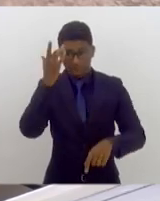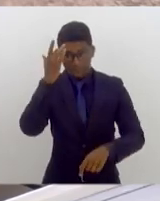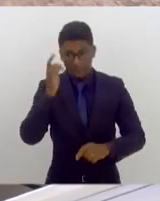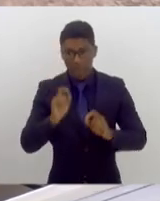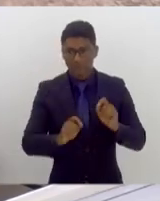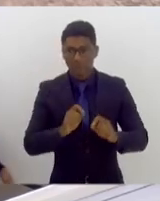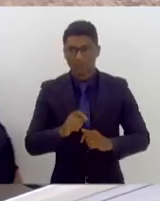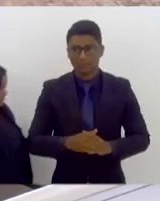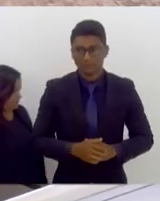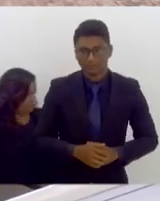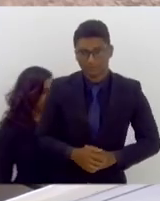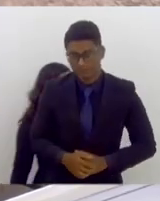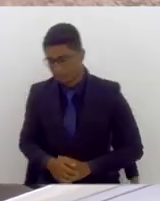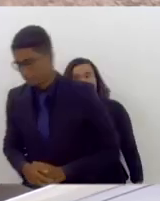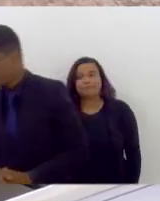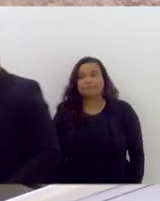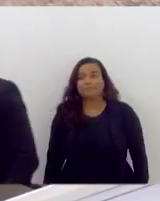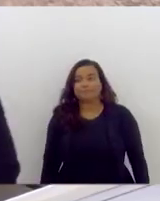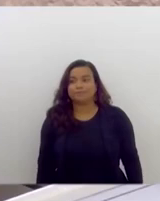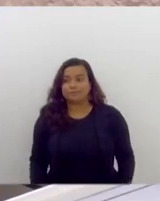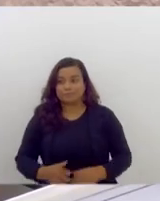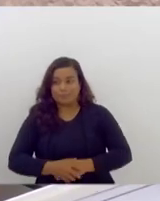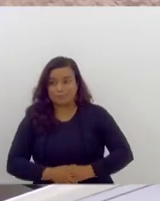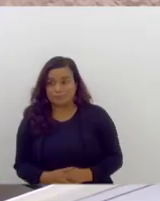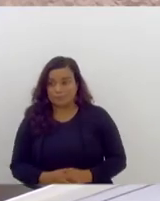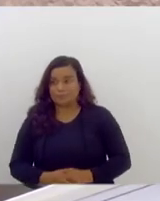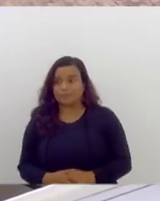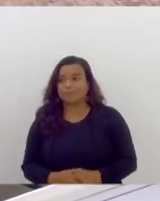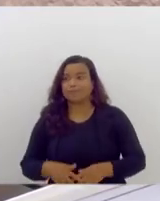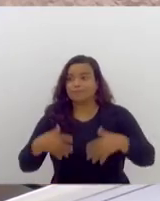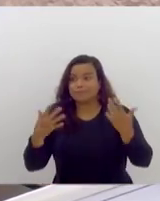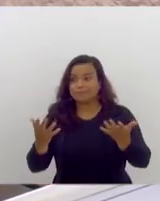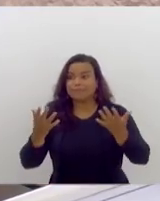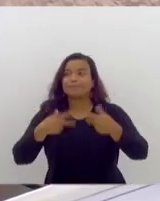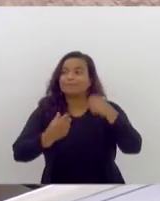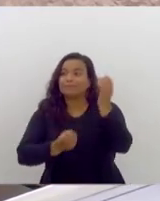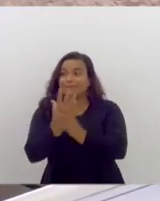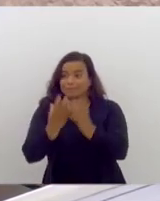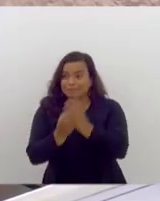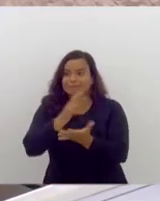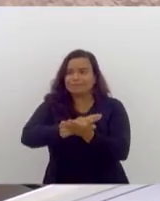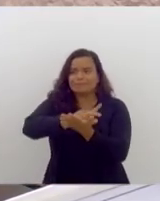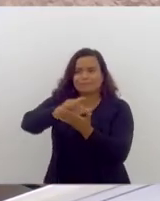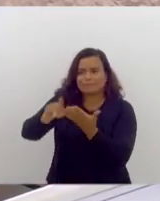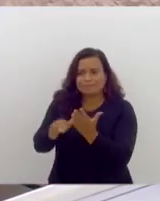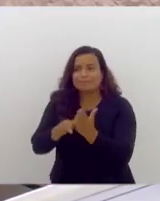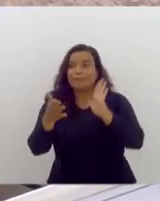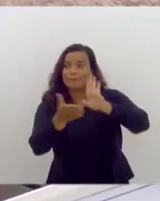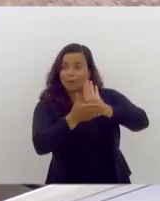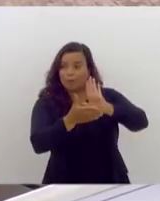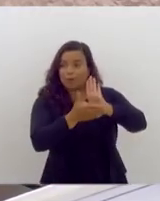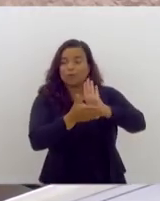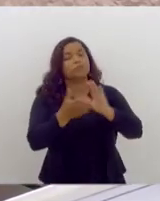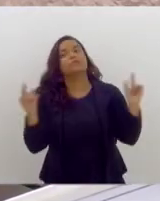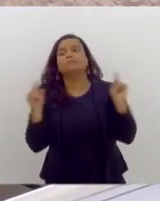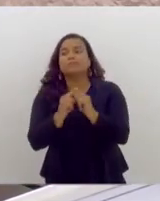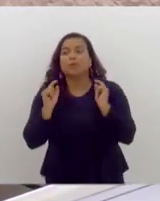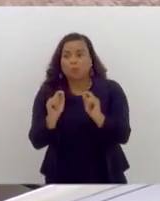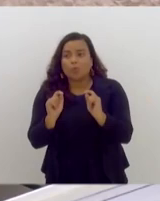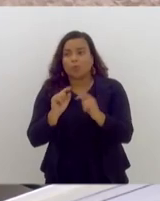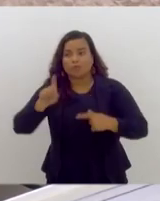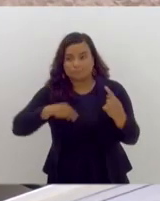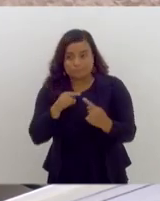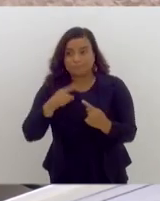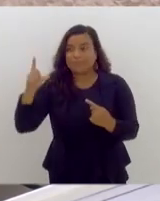fim, a construção de um conjunto de propostas que sejam voltadas